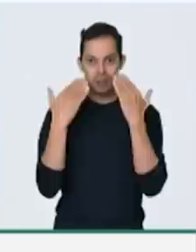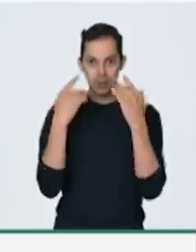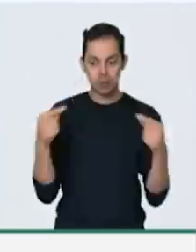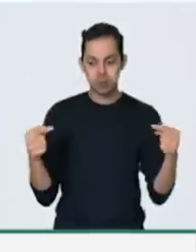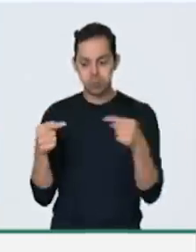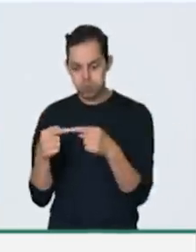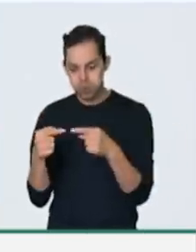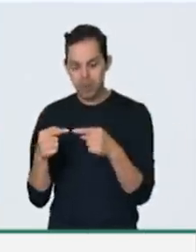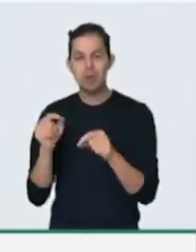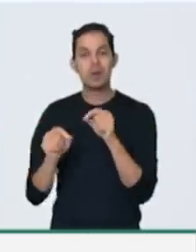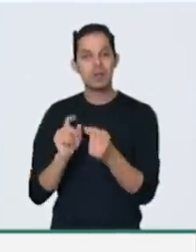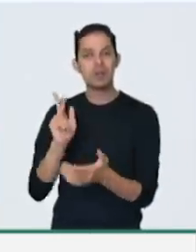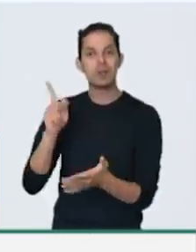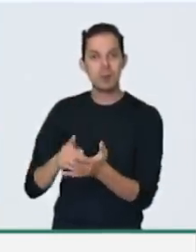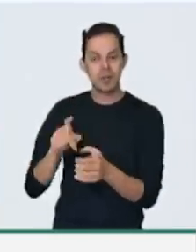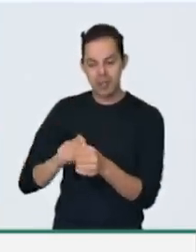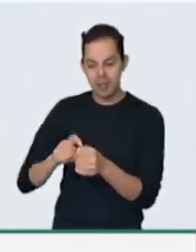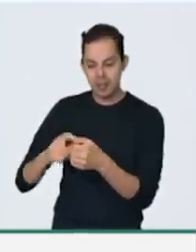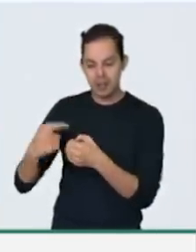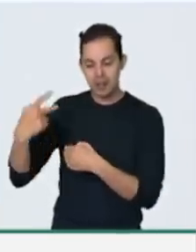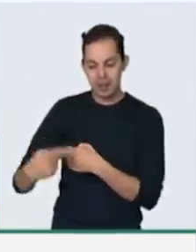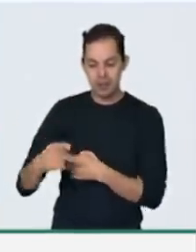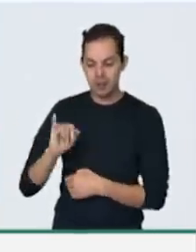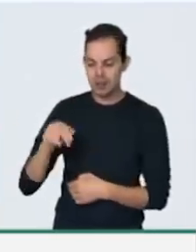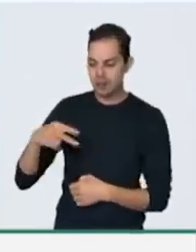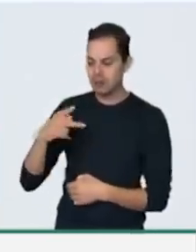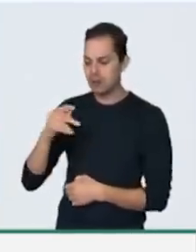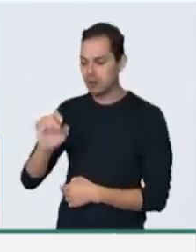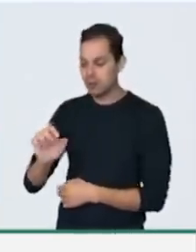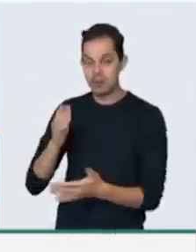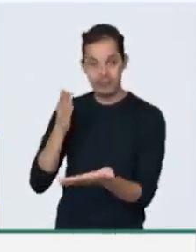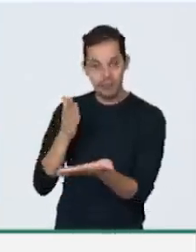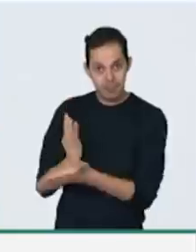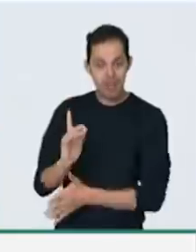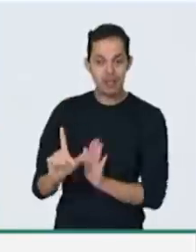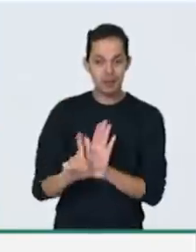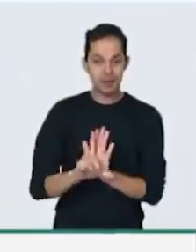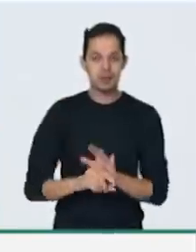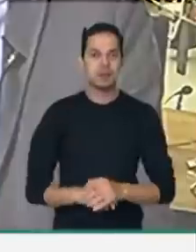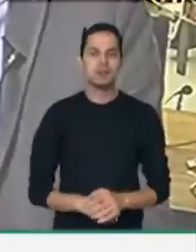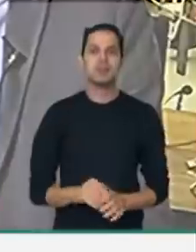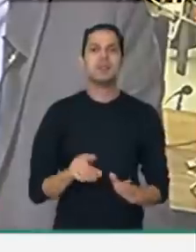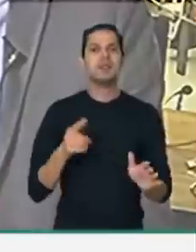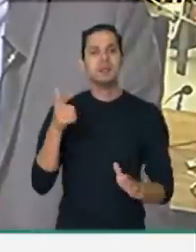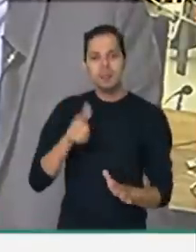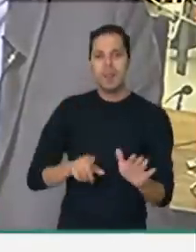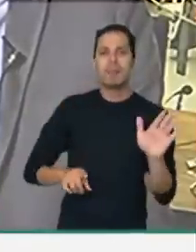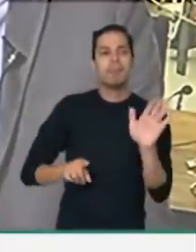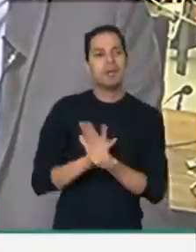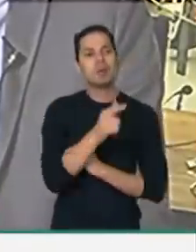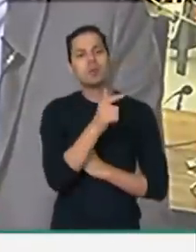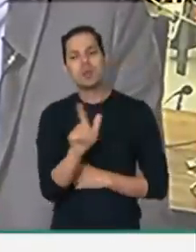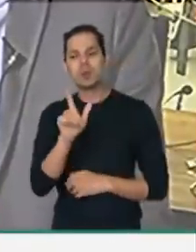consonância com a realidade do órgão e que ele já pudesse aplicar no momento da aprovação da legislação. Deputado Kim Kataguiri, uma questão